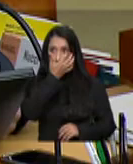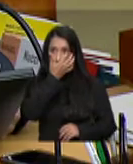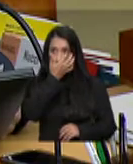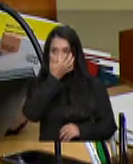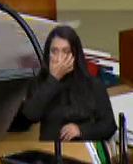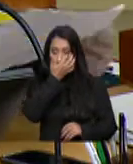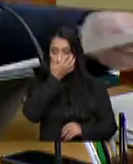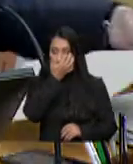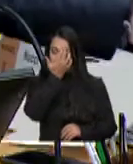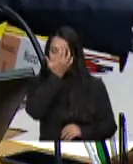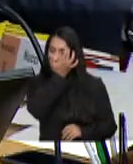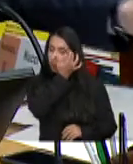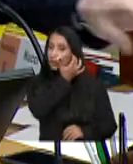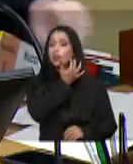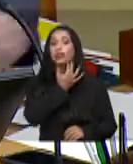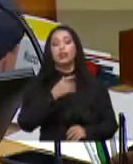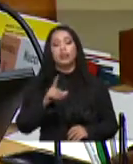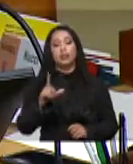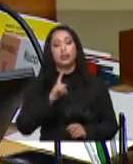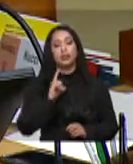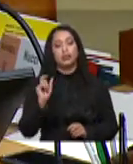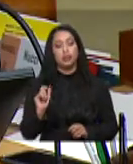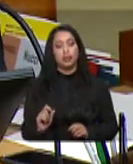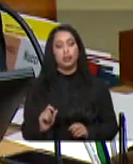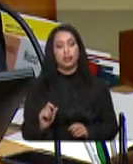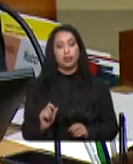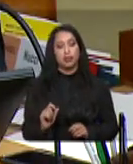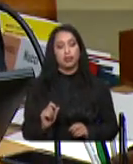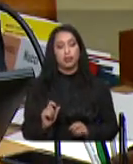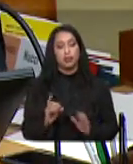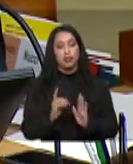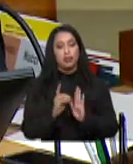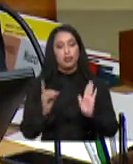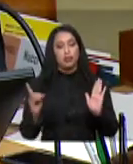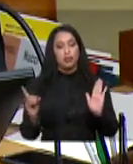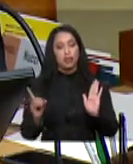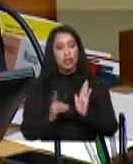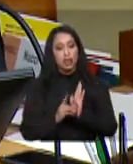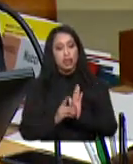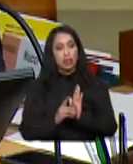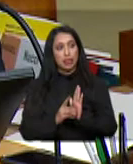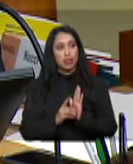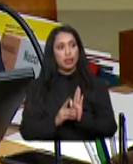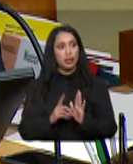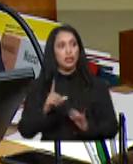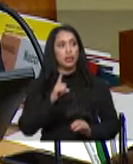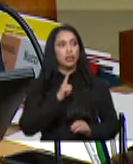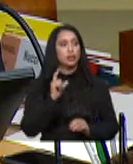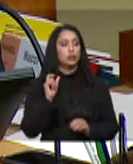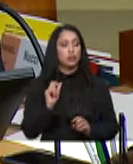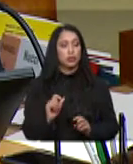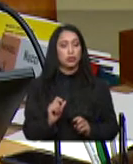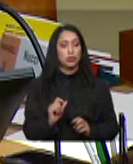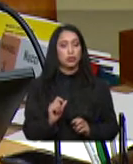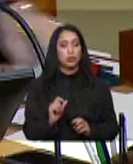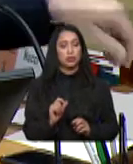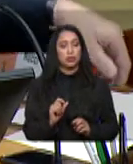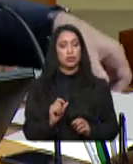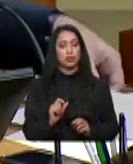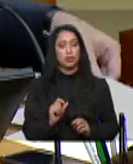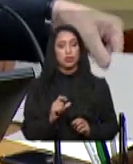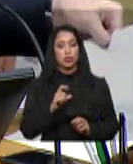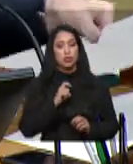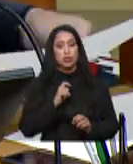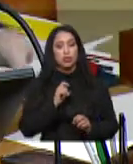passa a ser tratado por decretos, através de decretos que são